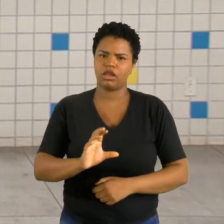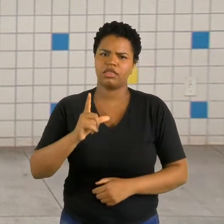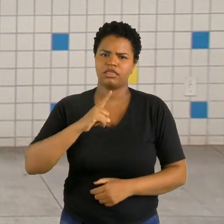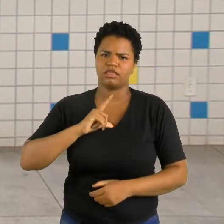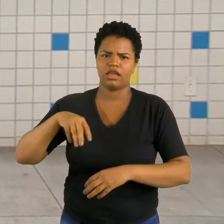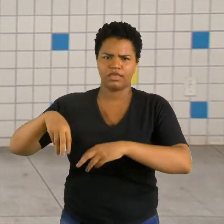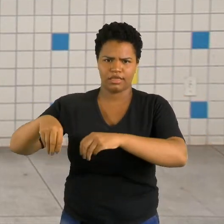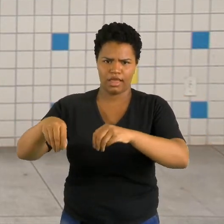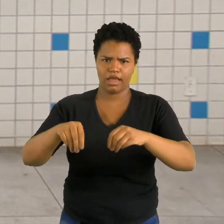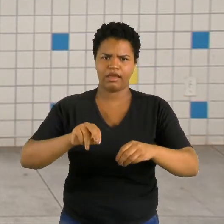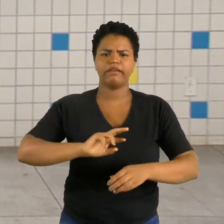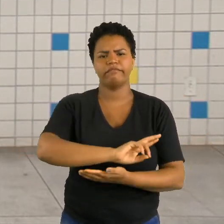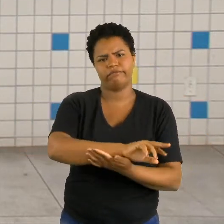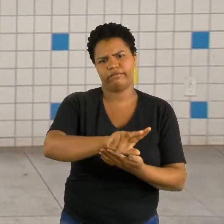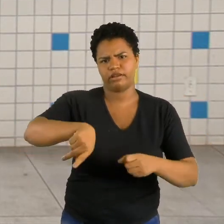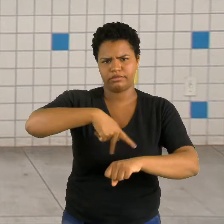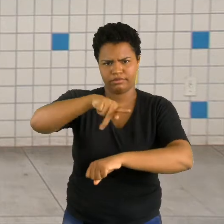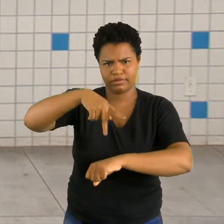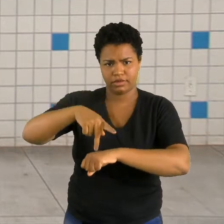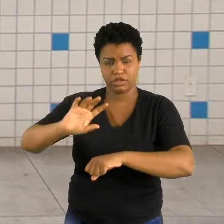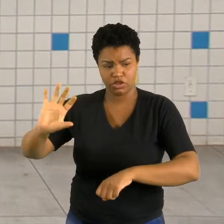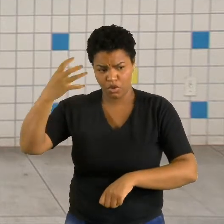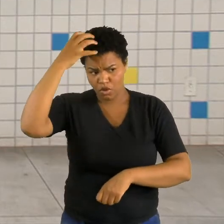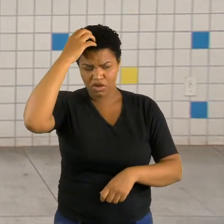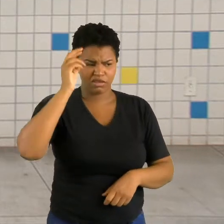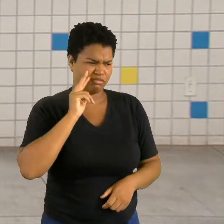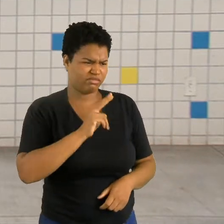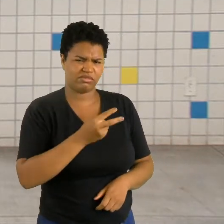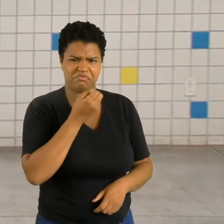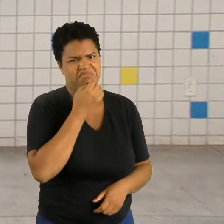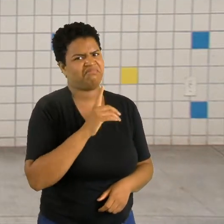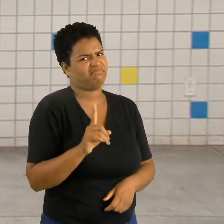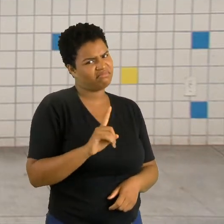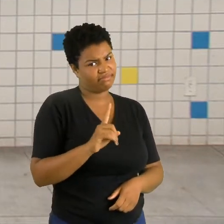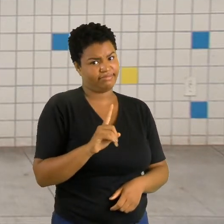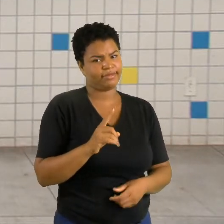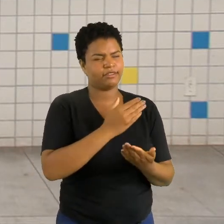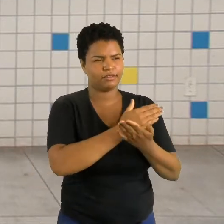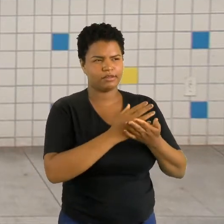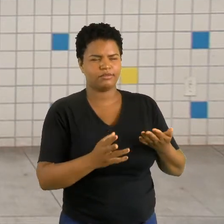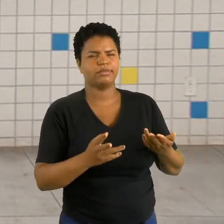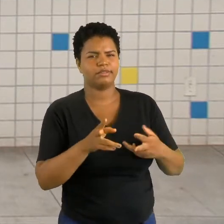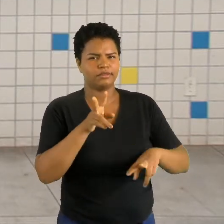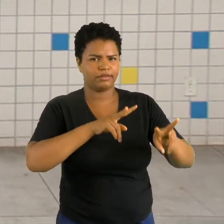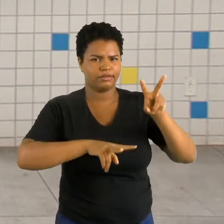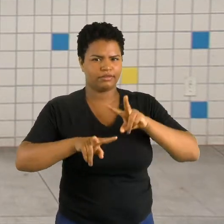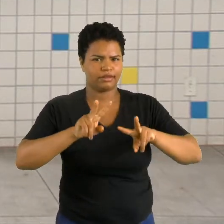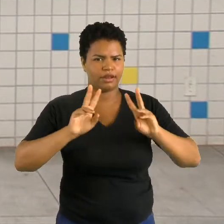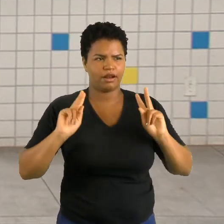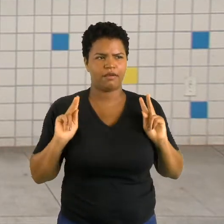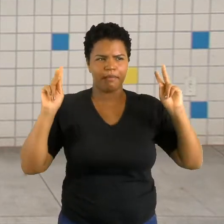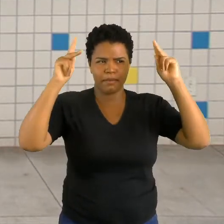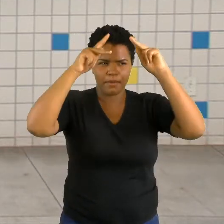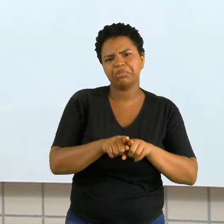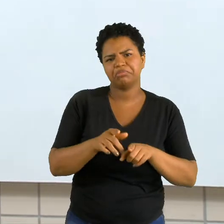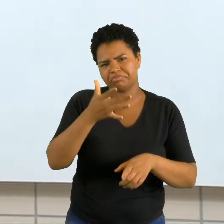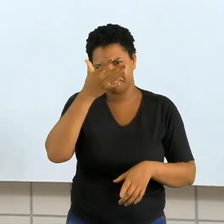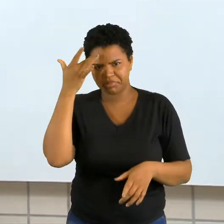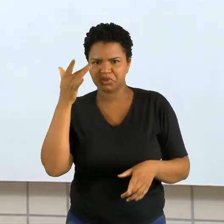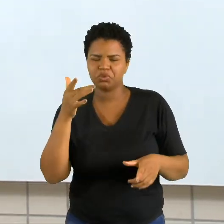nações. Então esses reis não enxergavam aquilo com bons olhos e eles começam a rivalizar com a figura do Papa. Ou seja, os reis